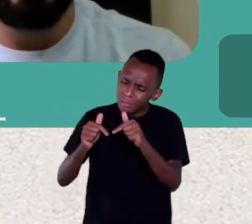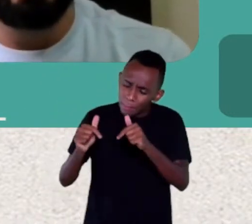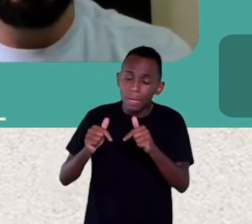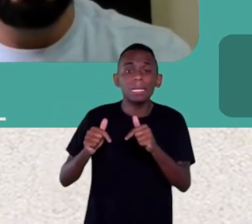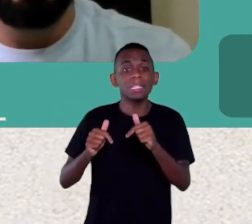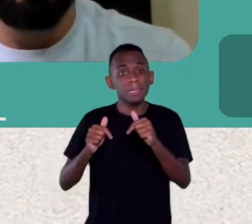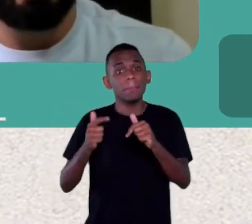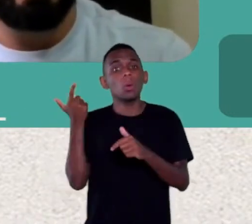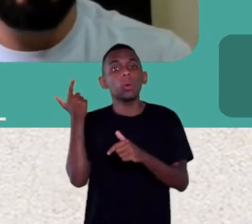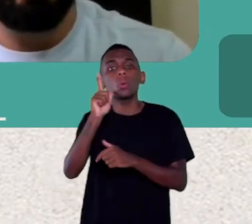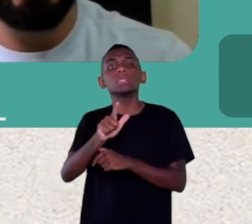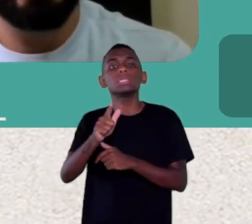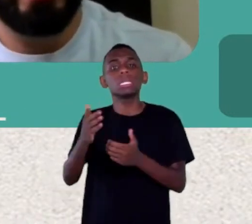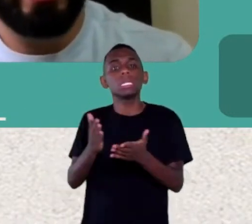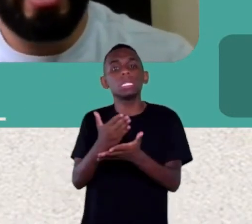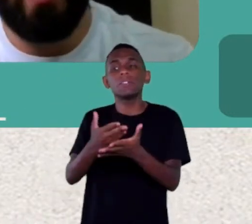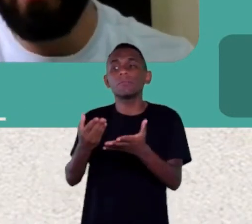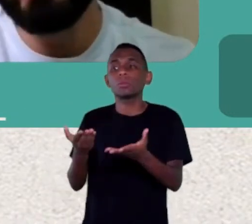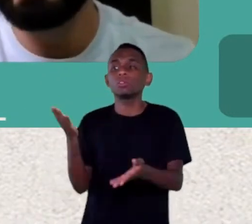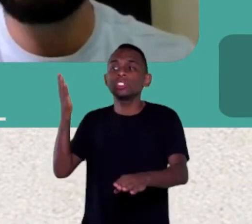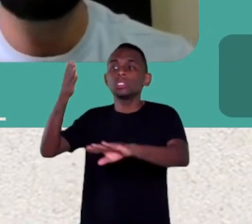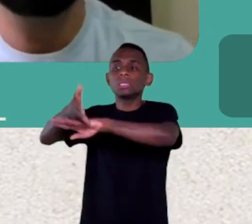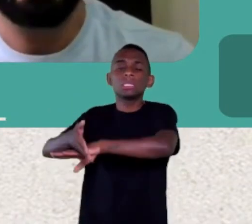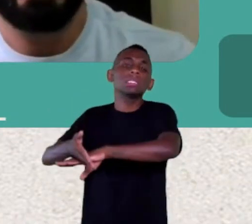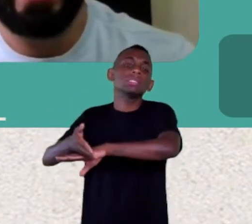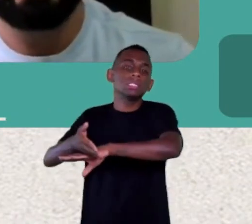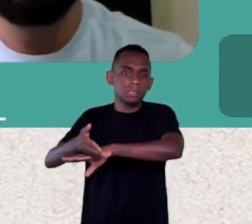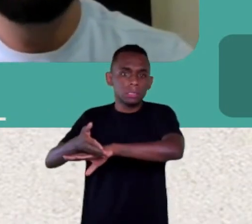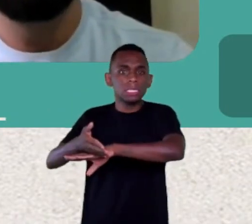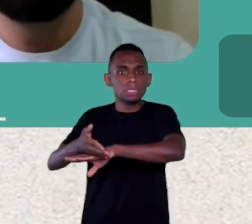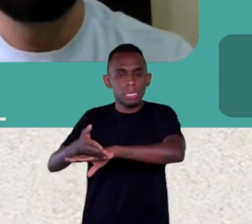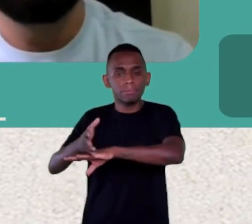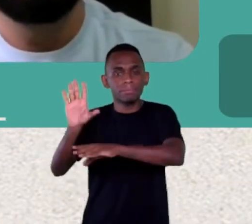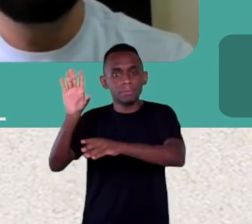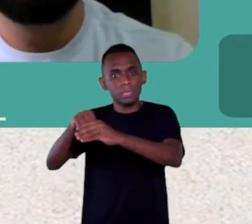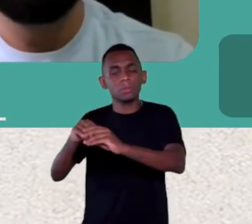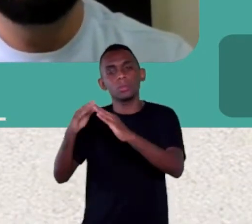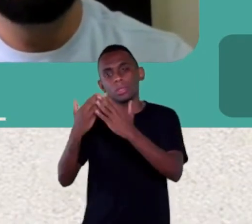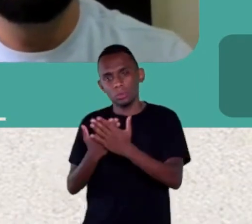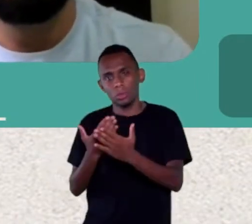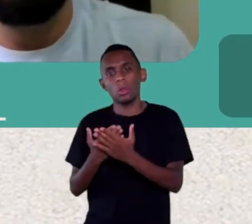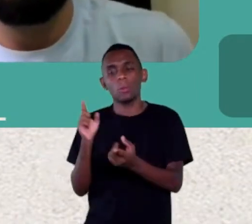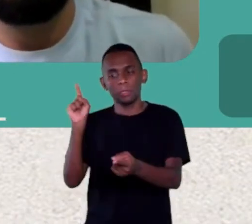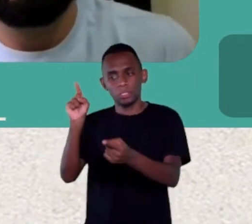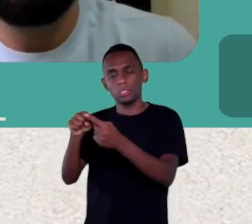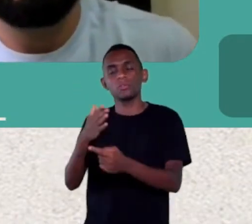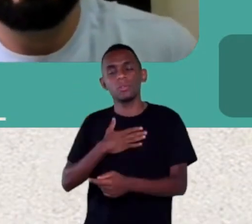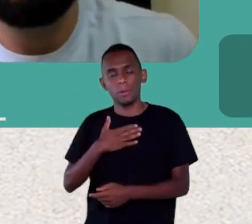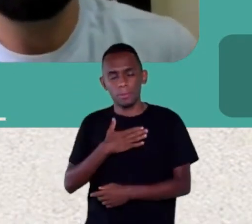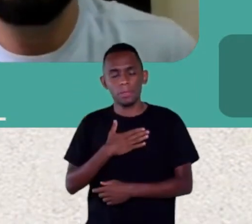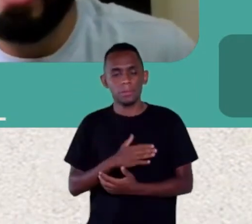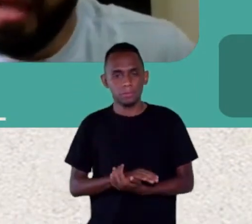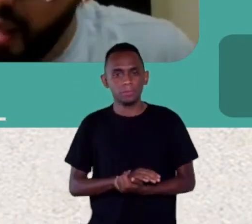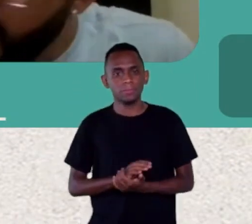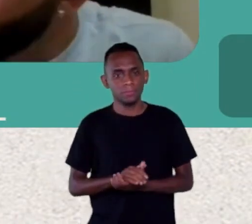escolas, porque eu acho que é onde eu queria atacar. Uhum. Queria chegar, né? É onde